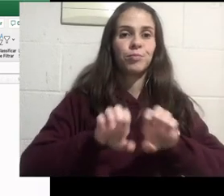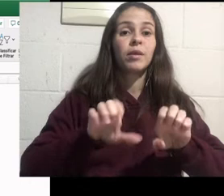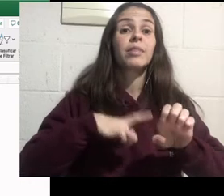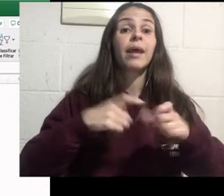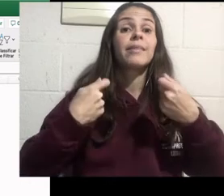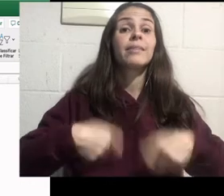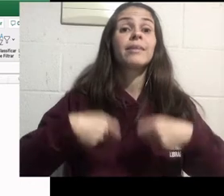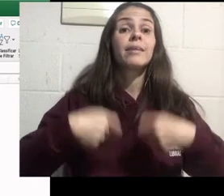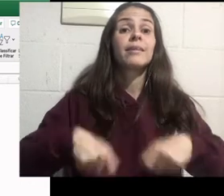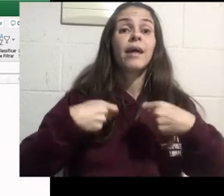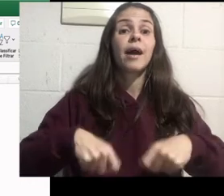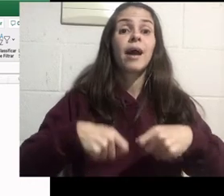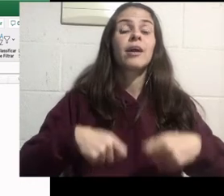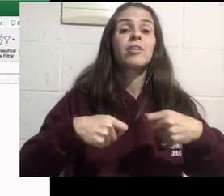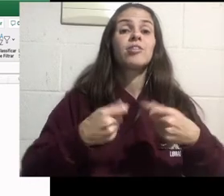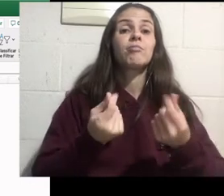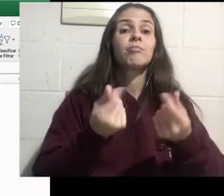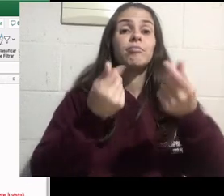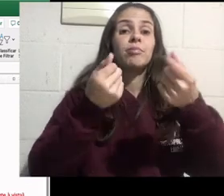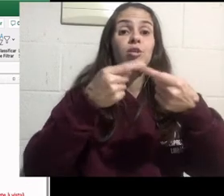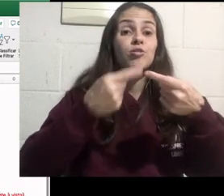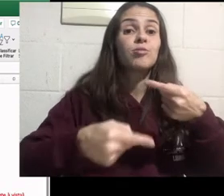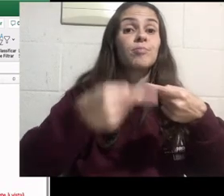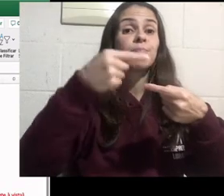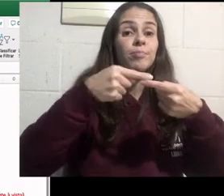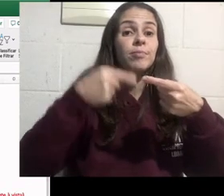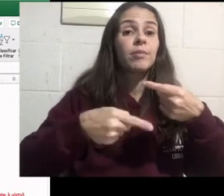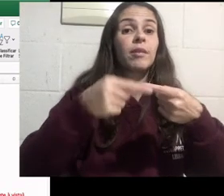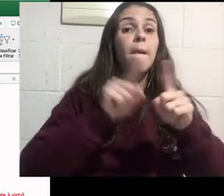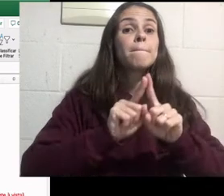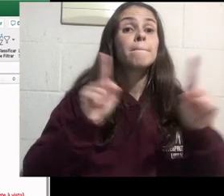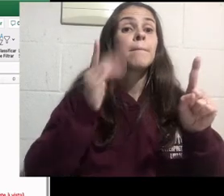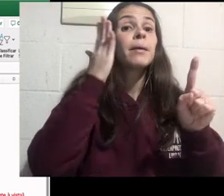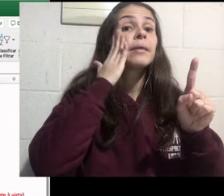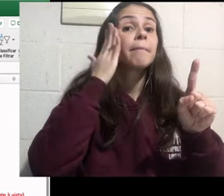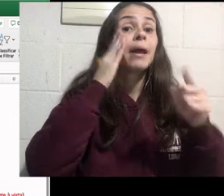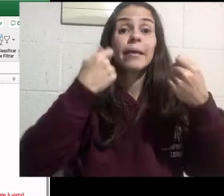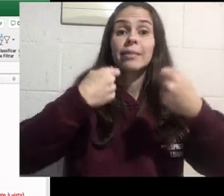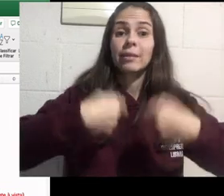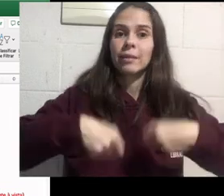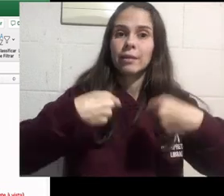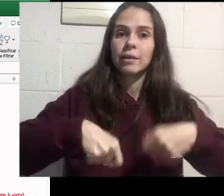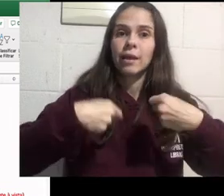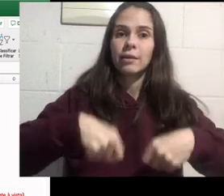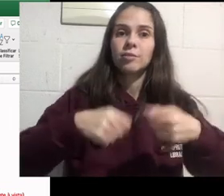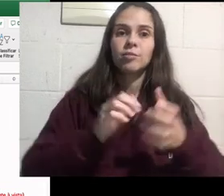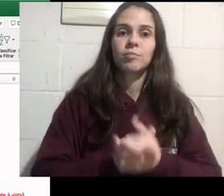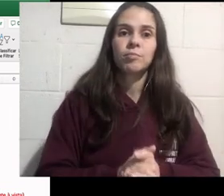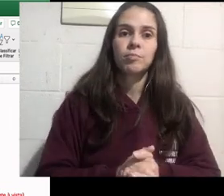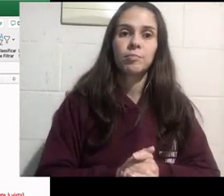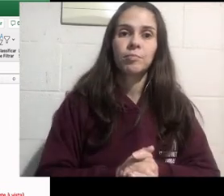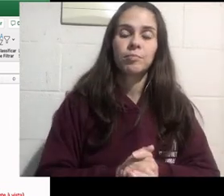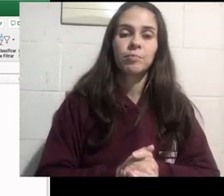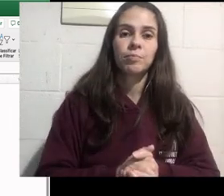ter, então, a necessidade de capital de giro, tá? Só que para a gente definir a necessidade de capital de giro,